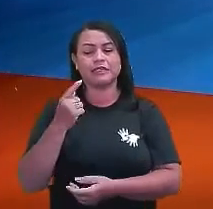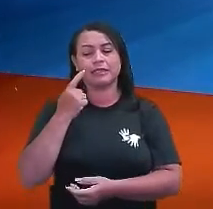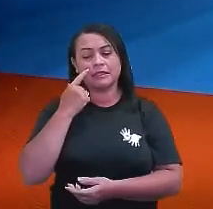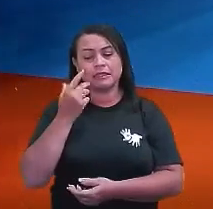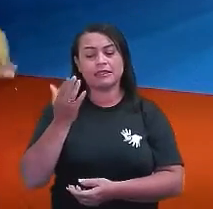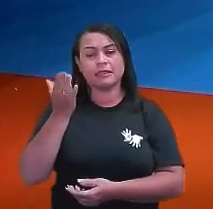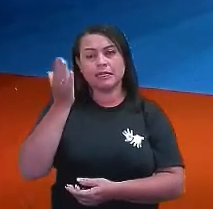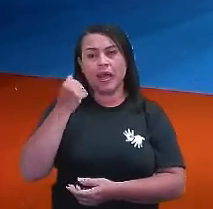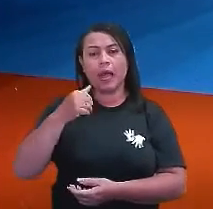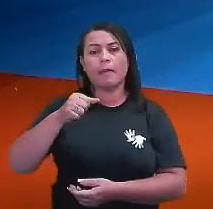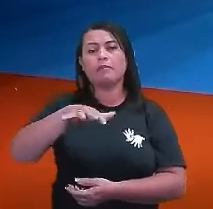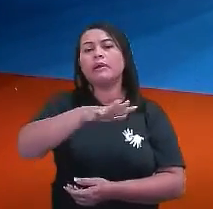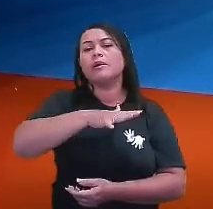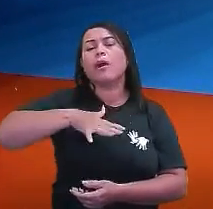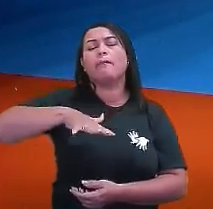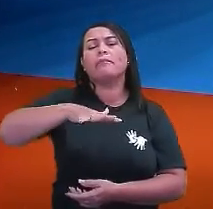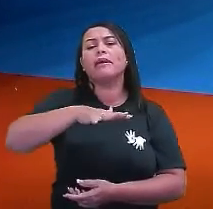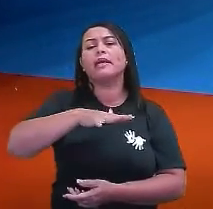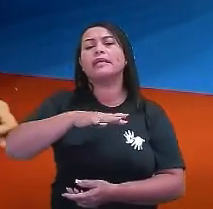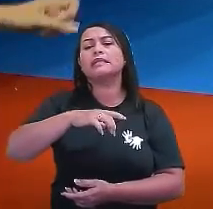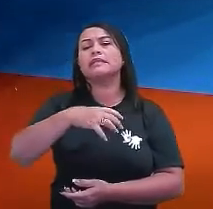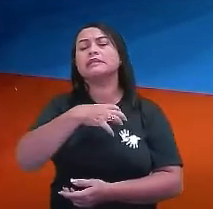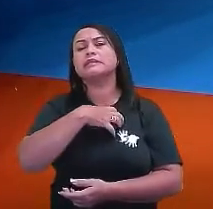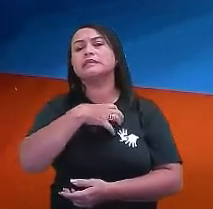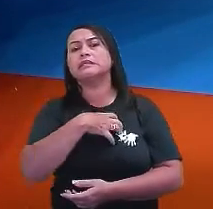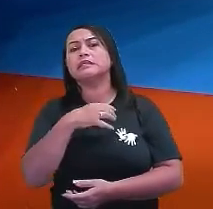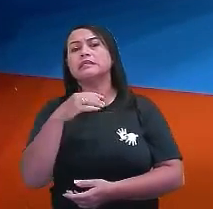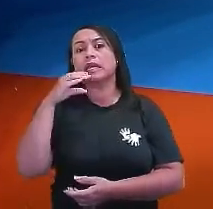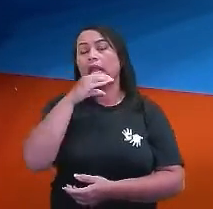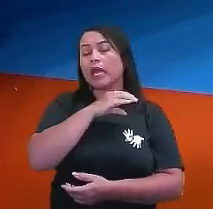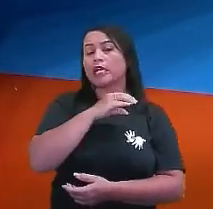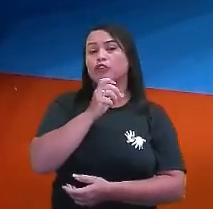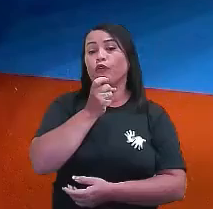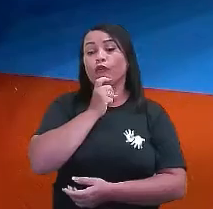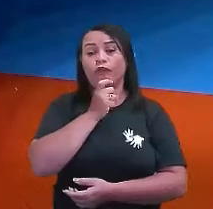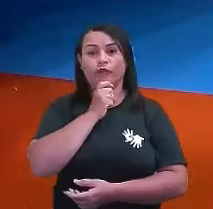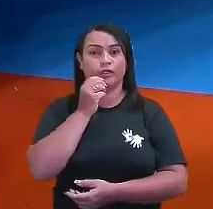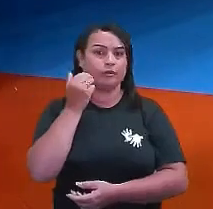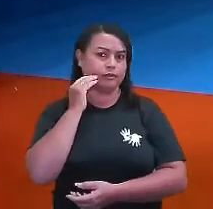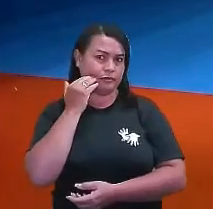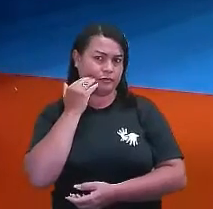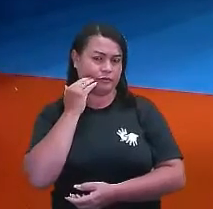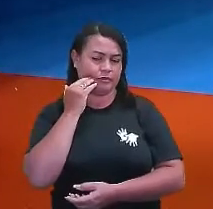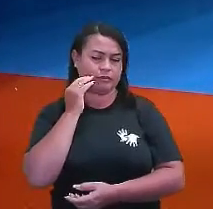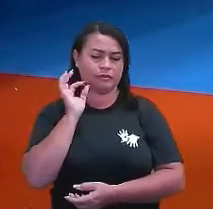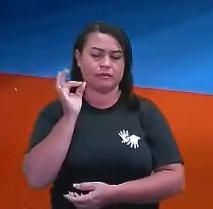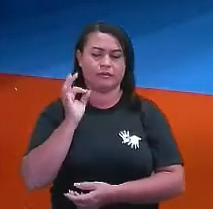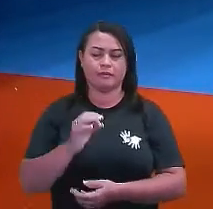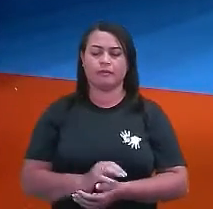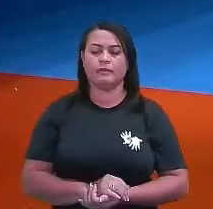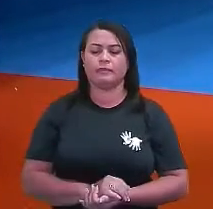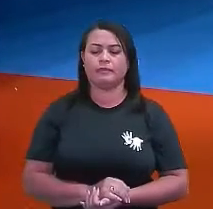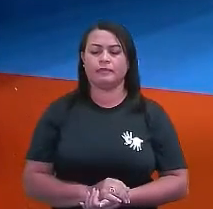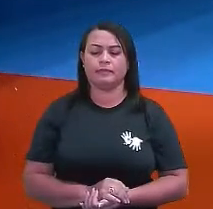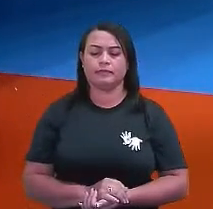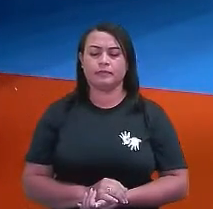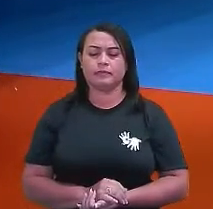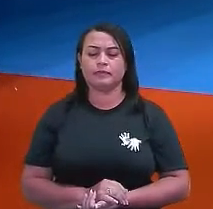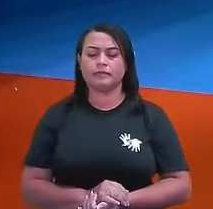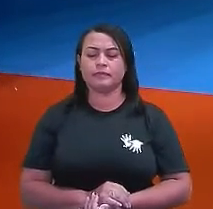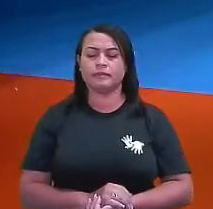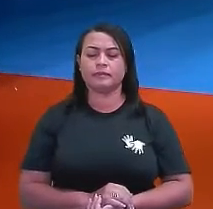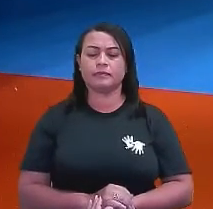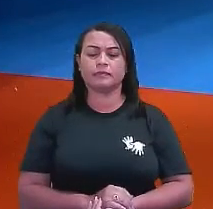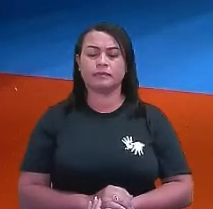se sabe, nesse termômetro de parede, a temperatura. É de acordo com o metalzinho que está aqui dentro, tá certo? O metal